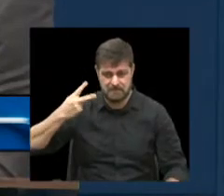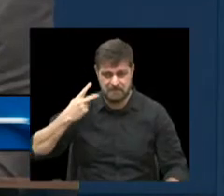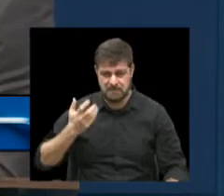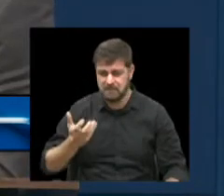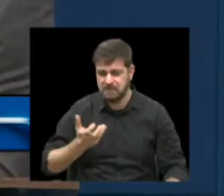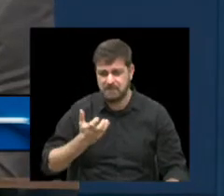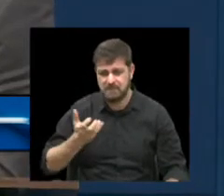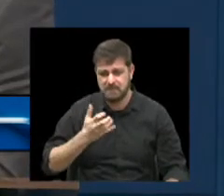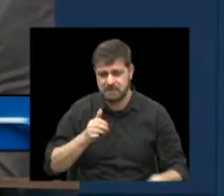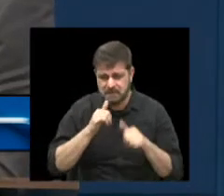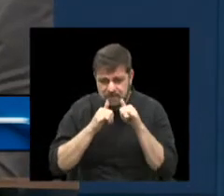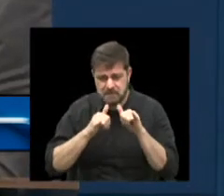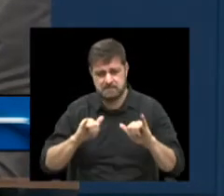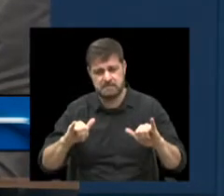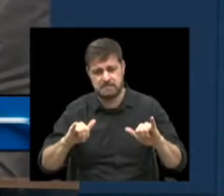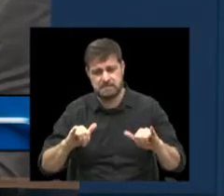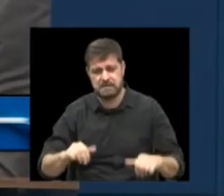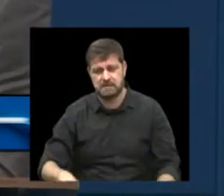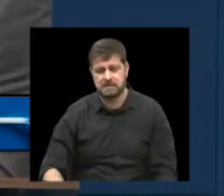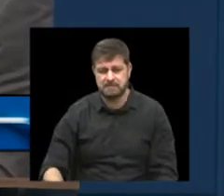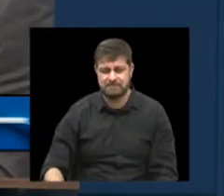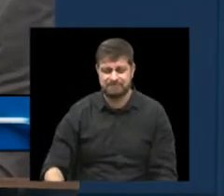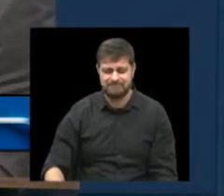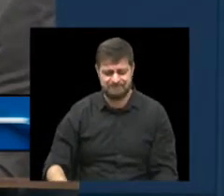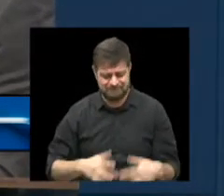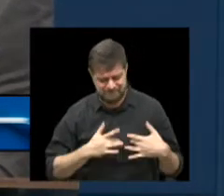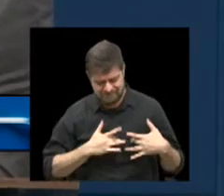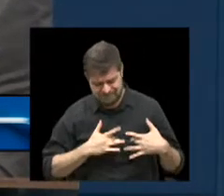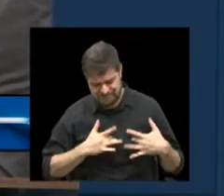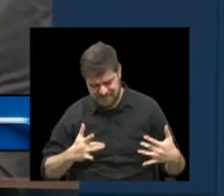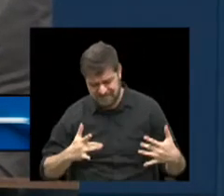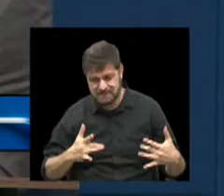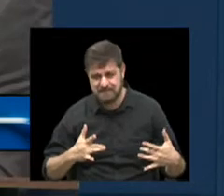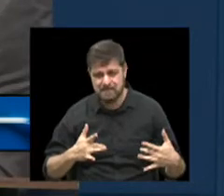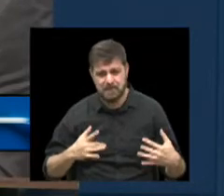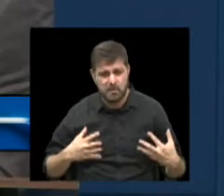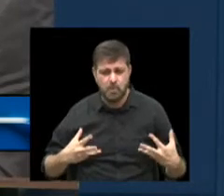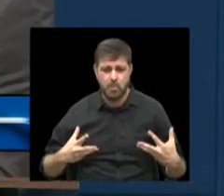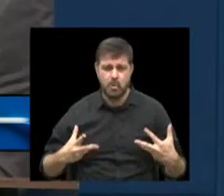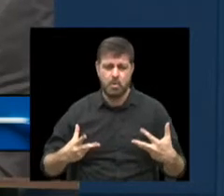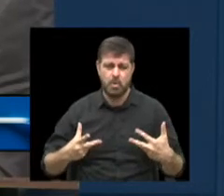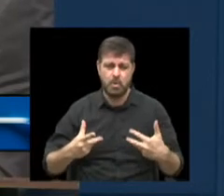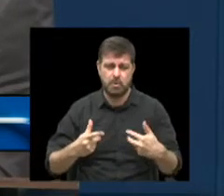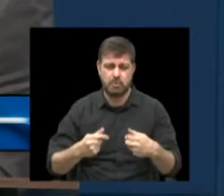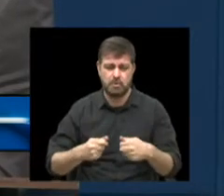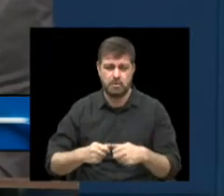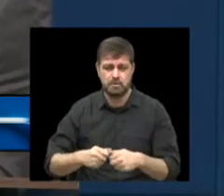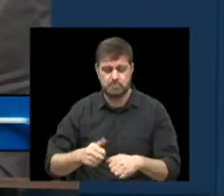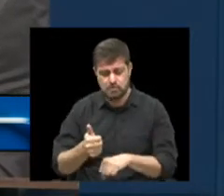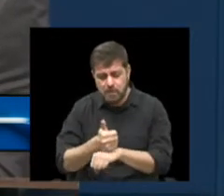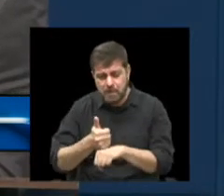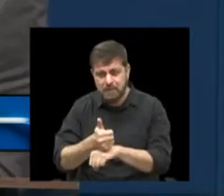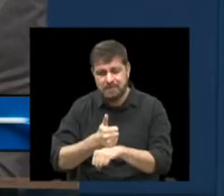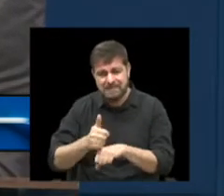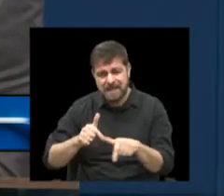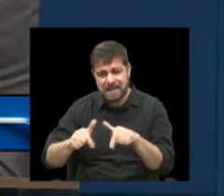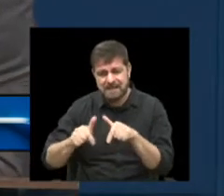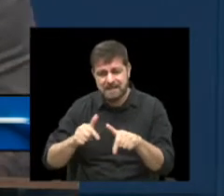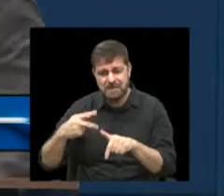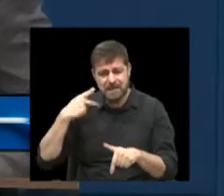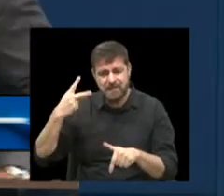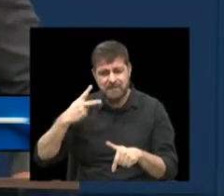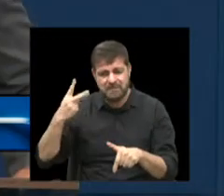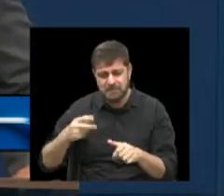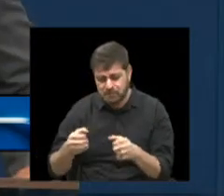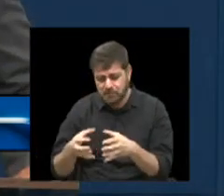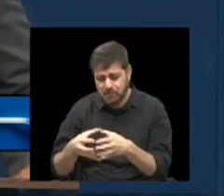aqui, vereador Zé Carlos, expressar minha solidariedade com todos, vereador Rafael Zimbaldi, por esse momento